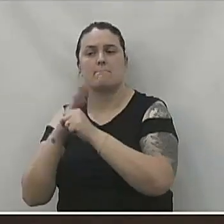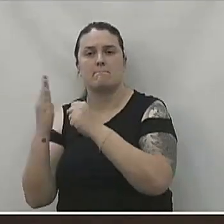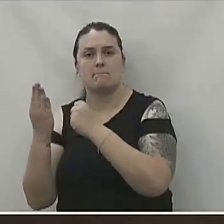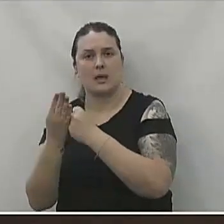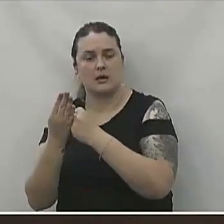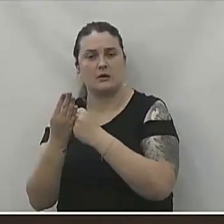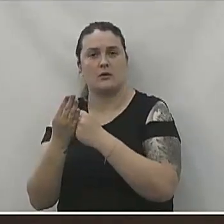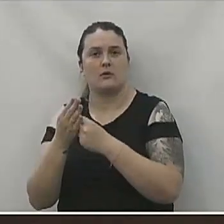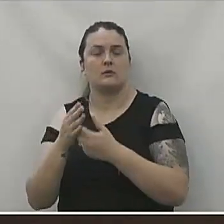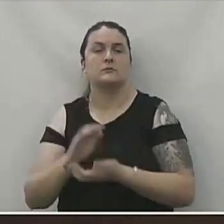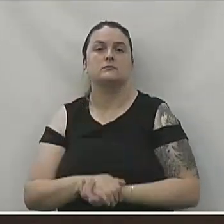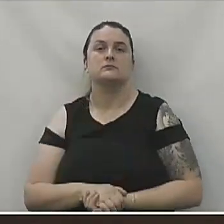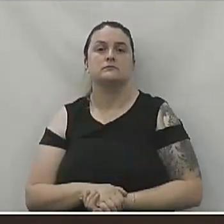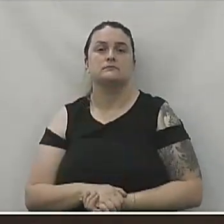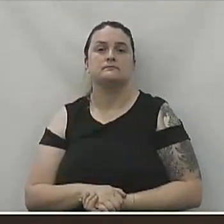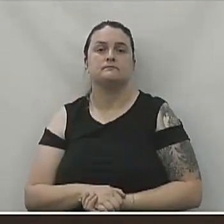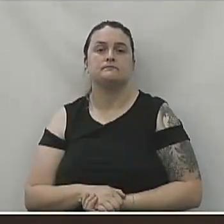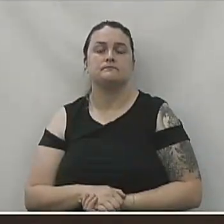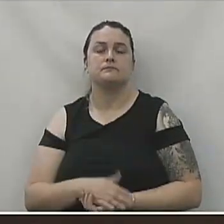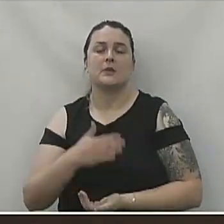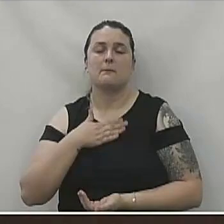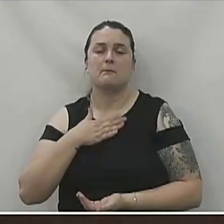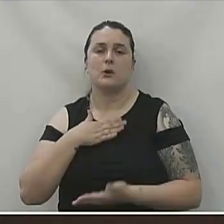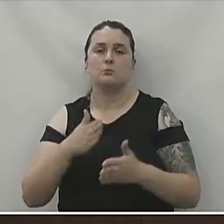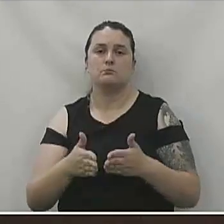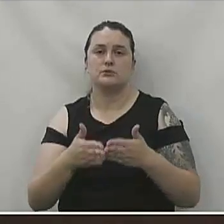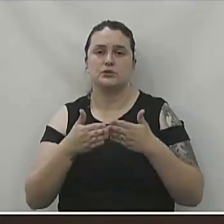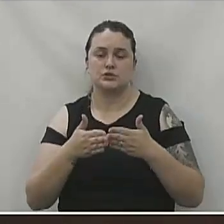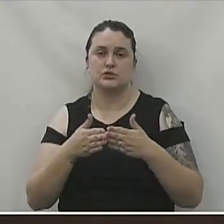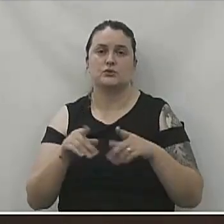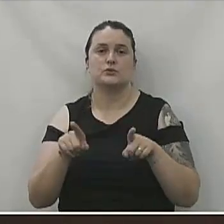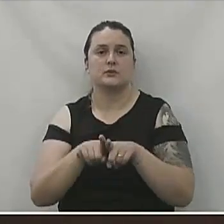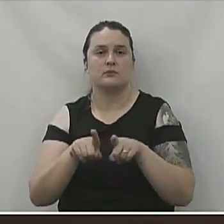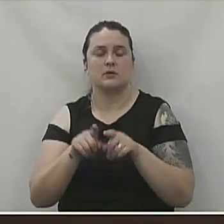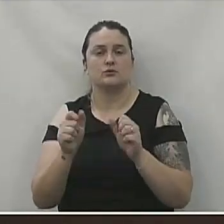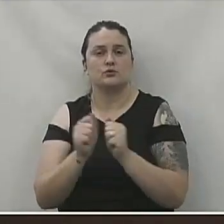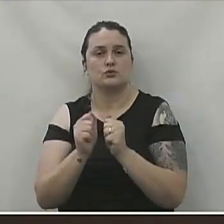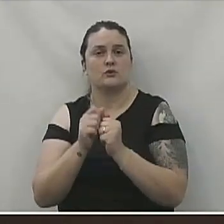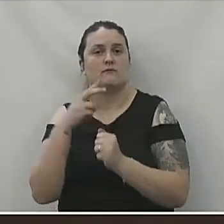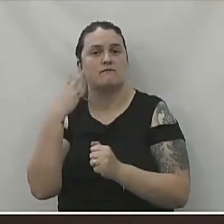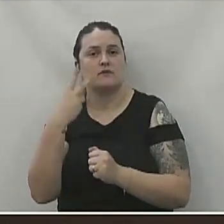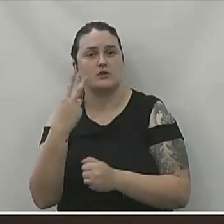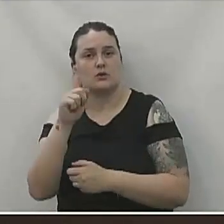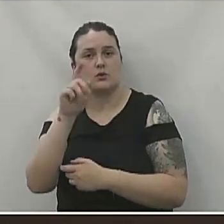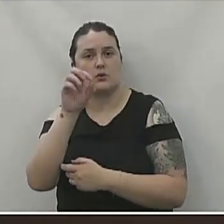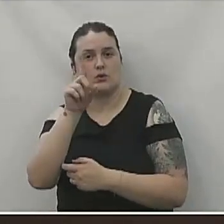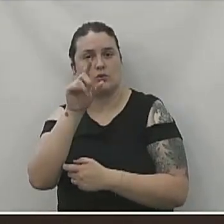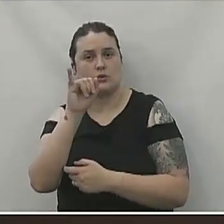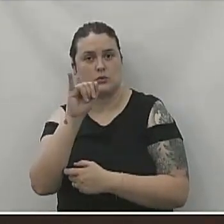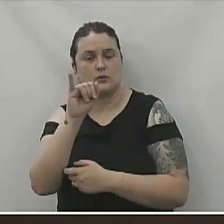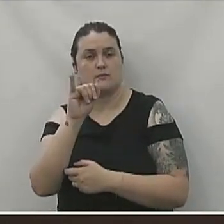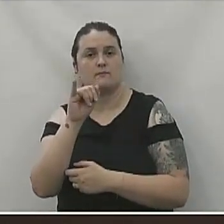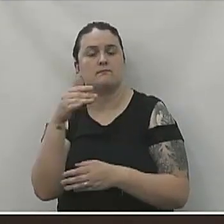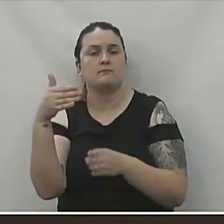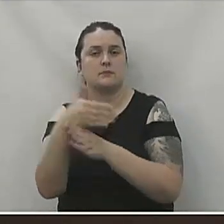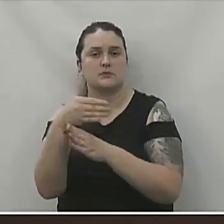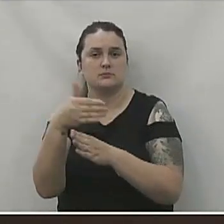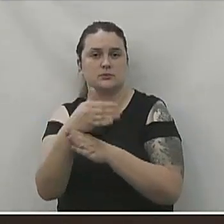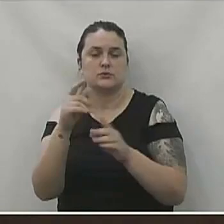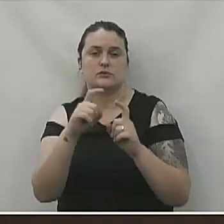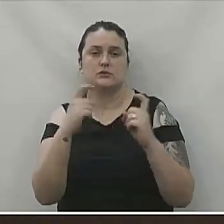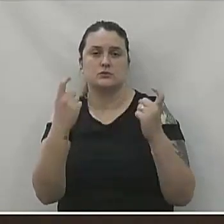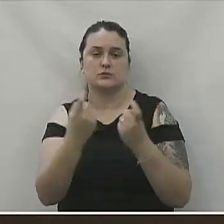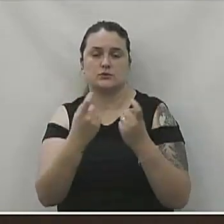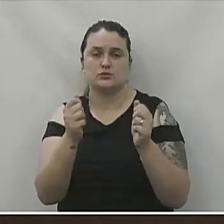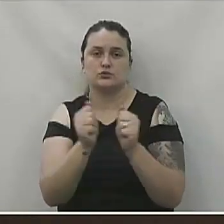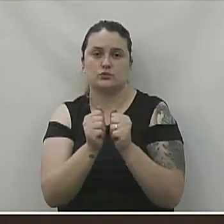ao redor então fica aqui meu pedido também junto com o vereador Denilson Godoy que participamos